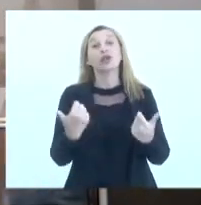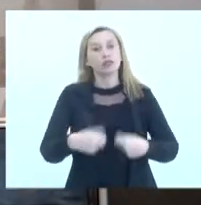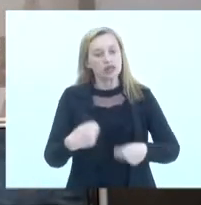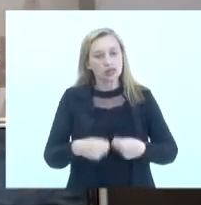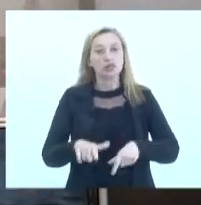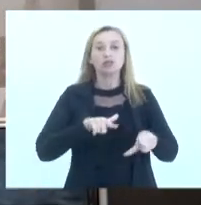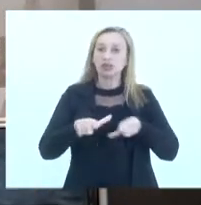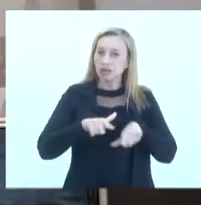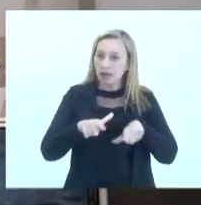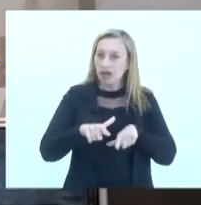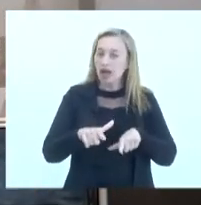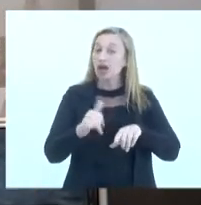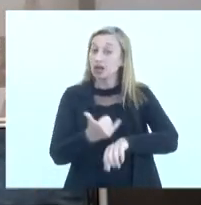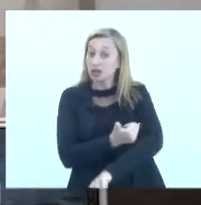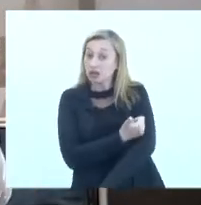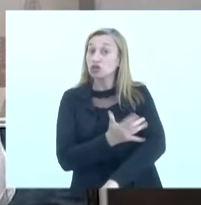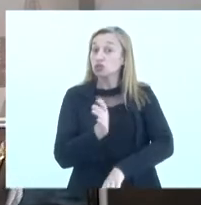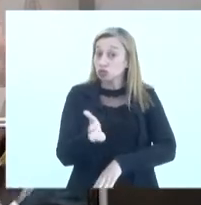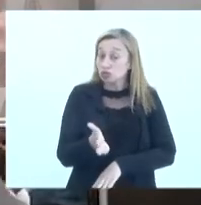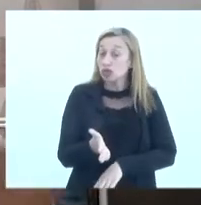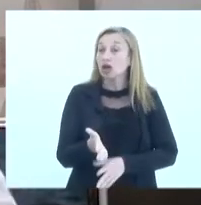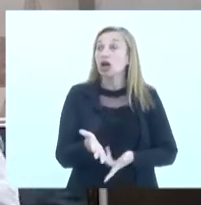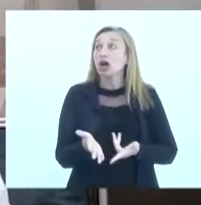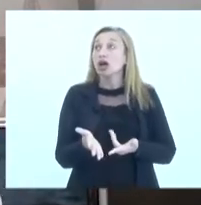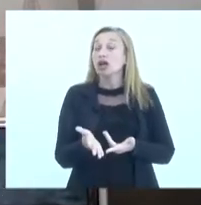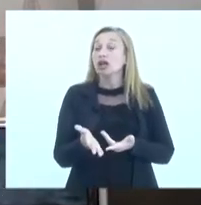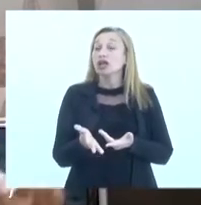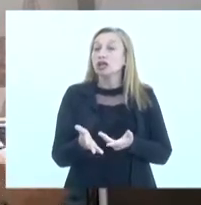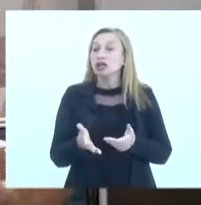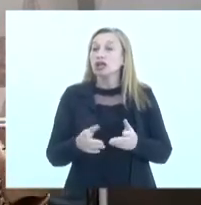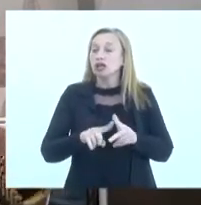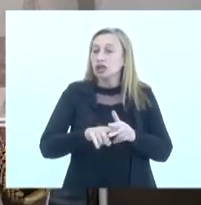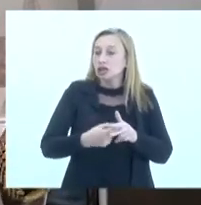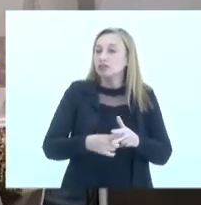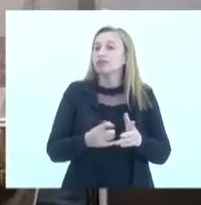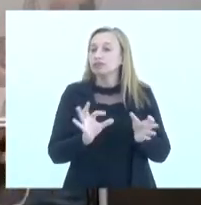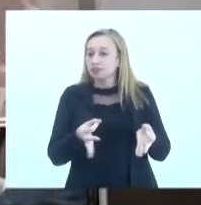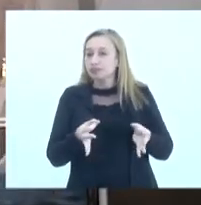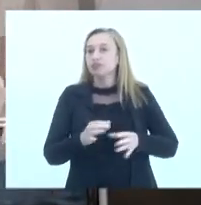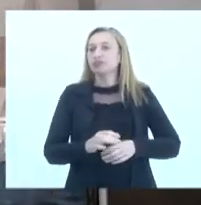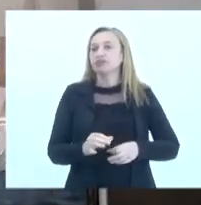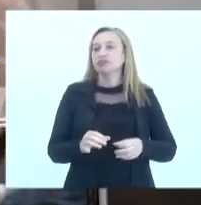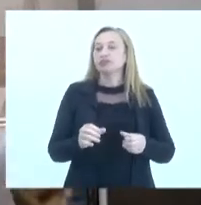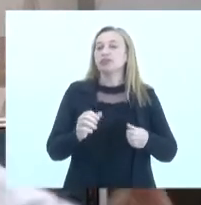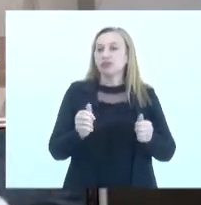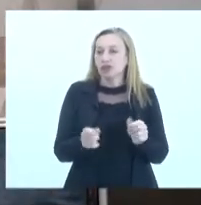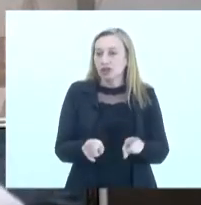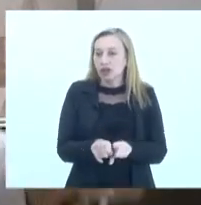trabalhar essa infraestrutura, né, e atualizar também o seguinte, porque as